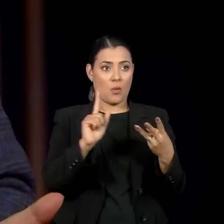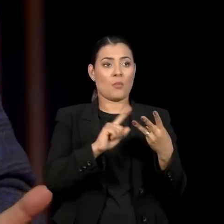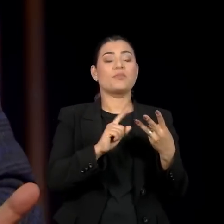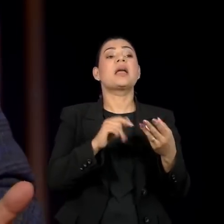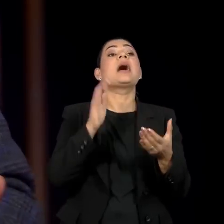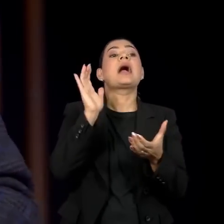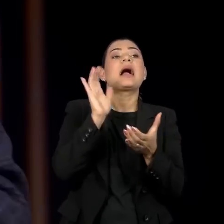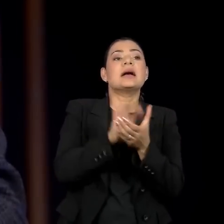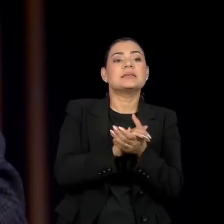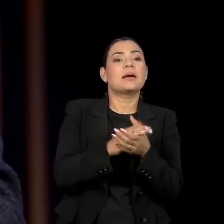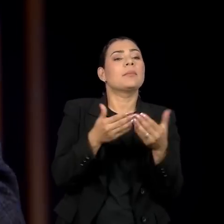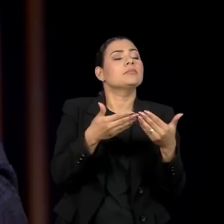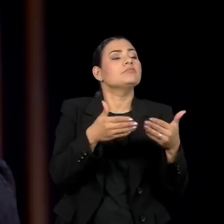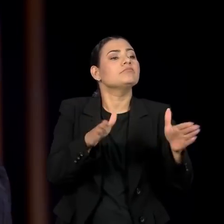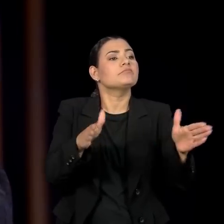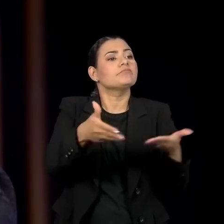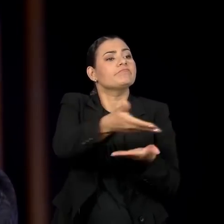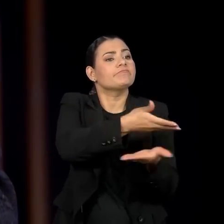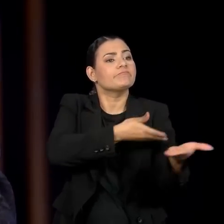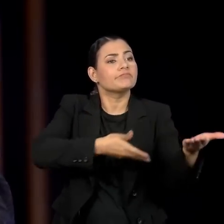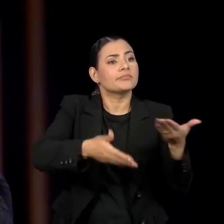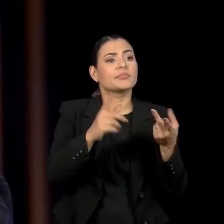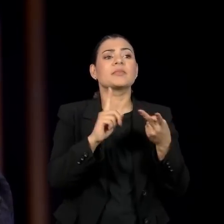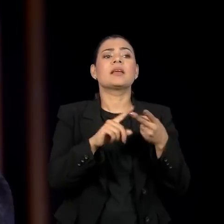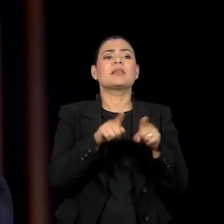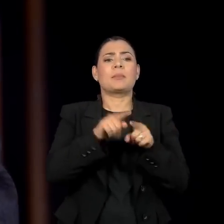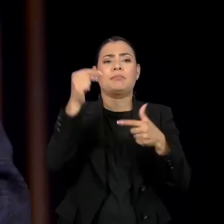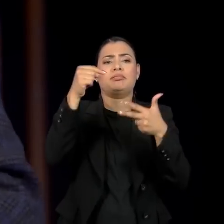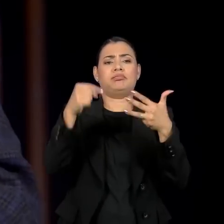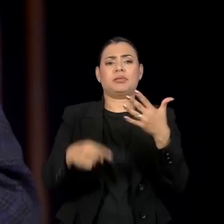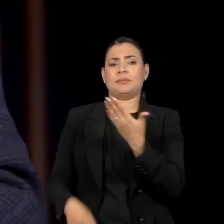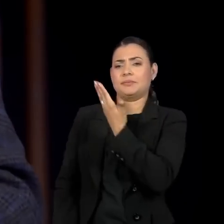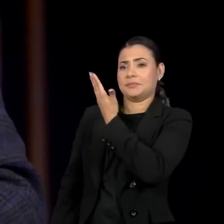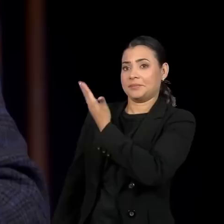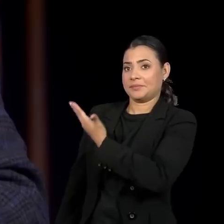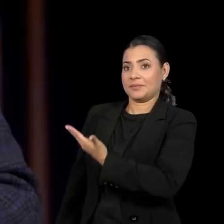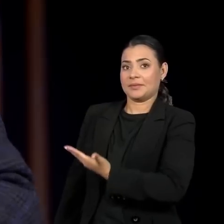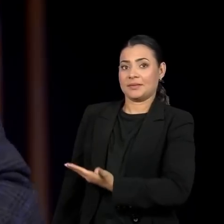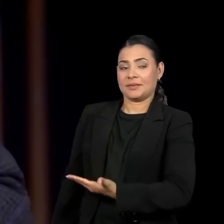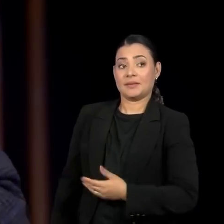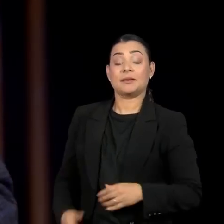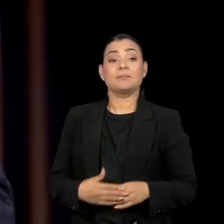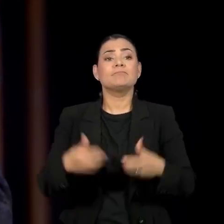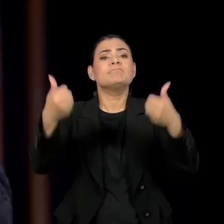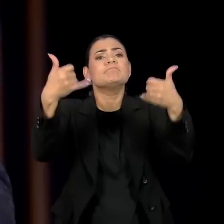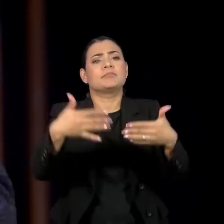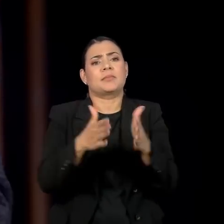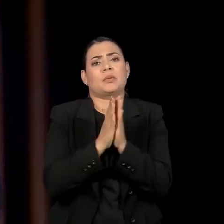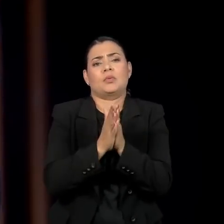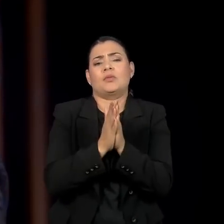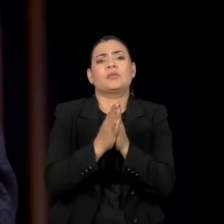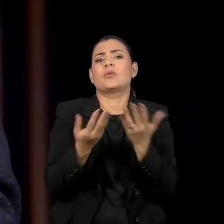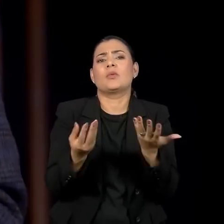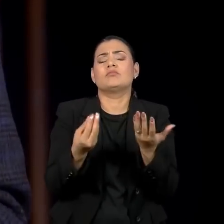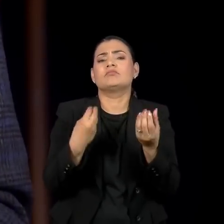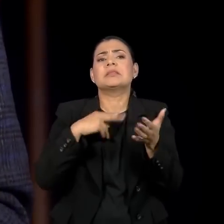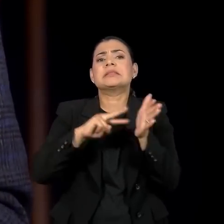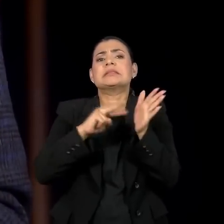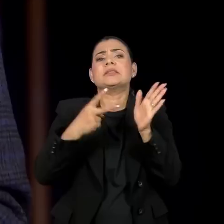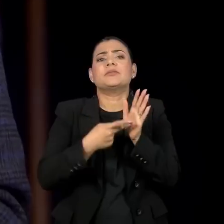casamento aberto, swing. Tô botando tudo no mesmo caldeirão para te ouvir. O que que isso